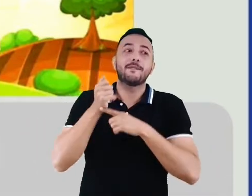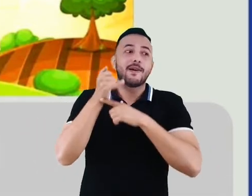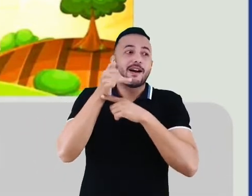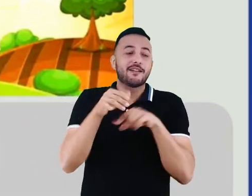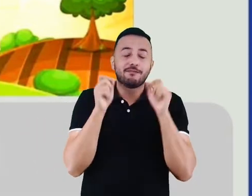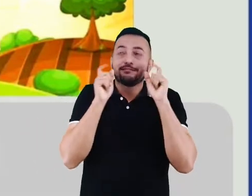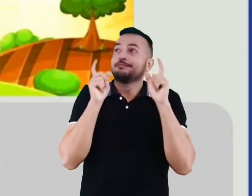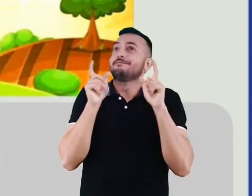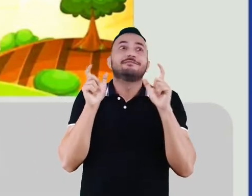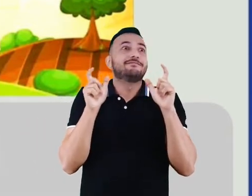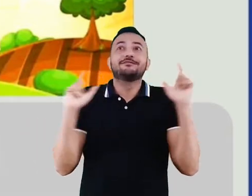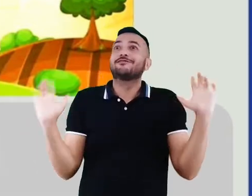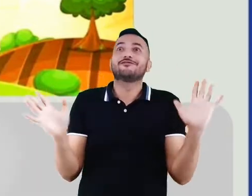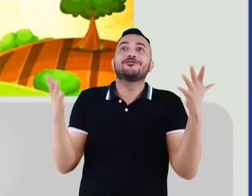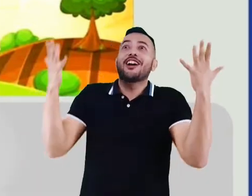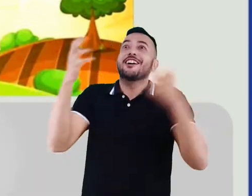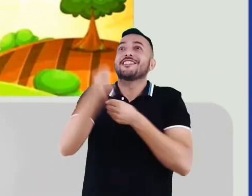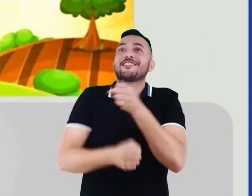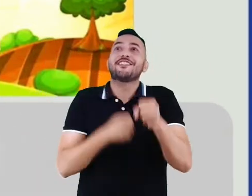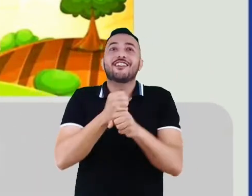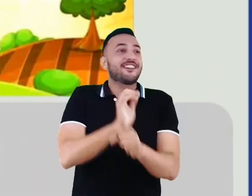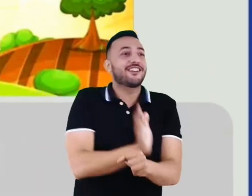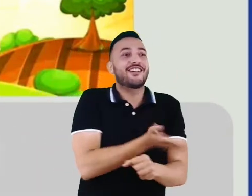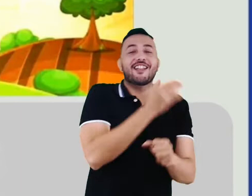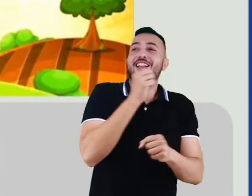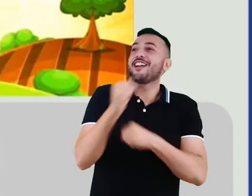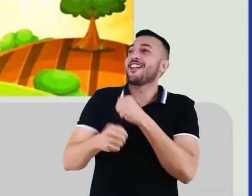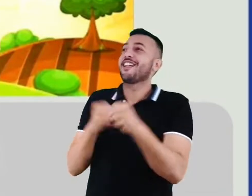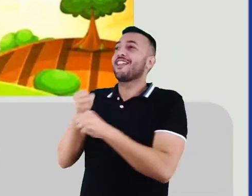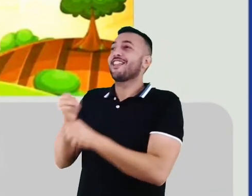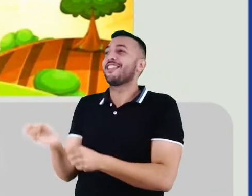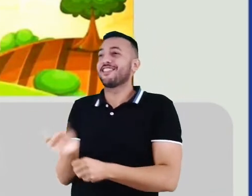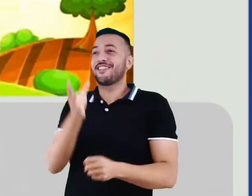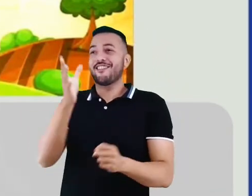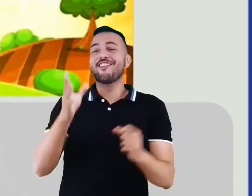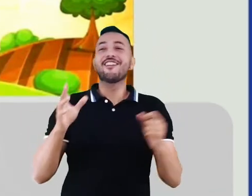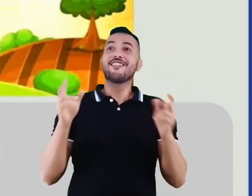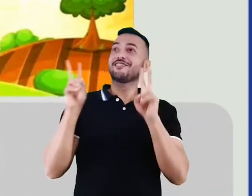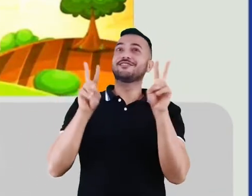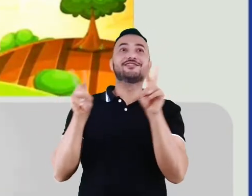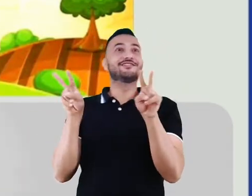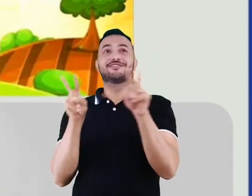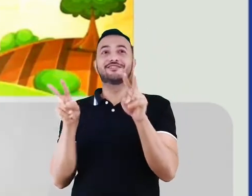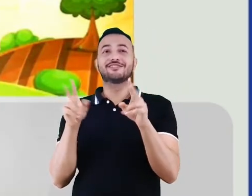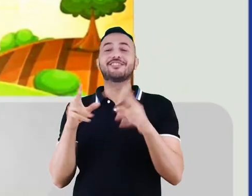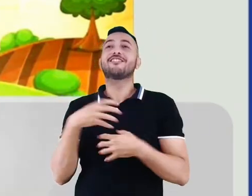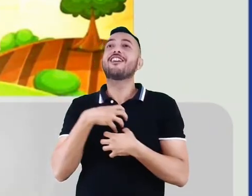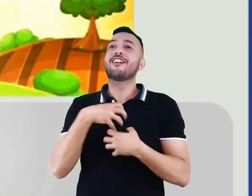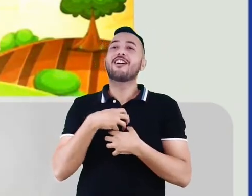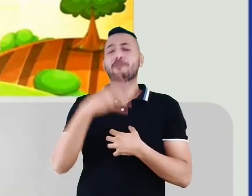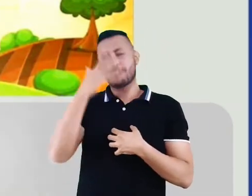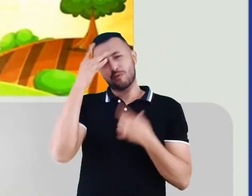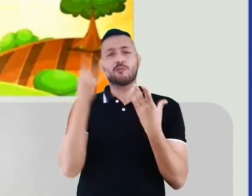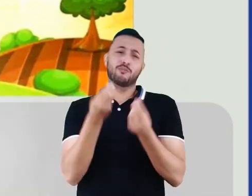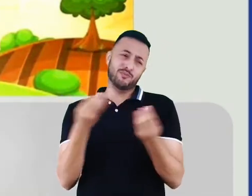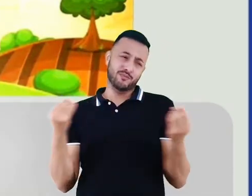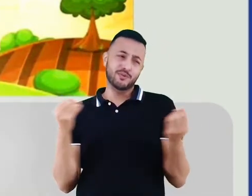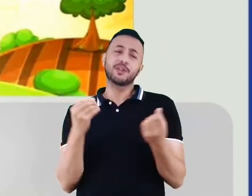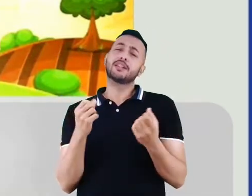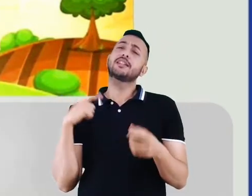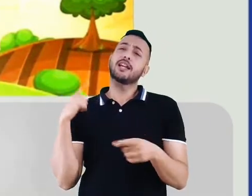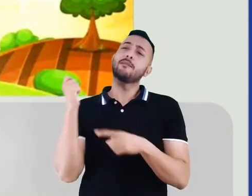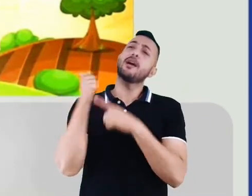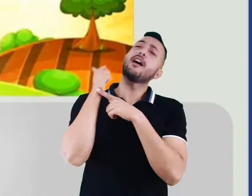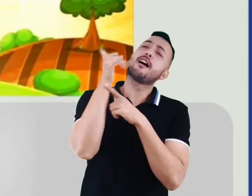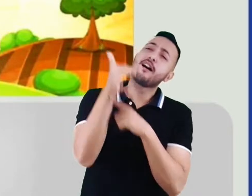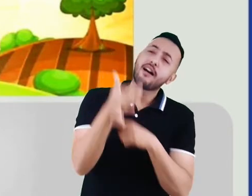toda comemorando um ano que foi embora e um novo ano que está nascendo. E aí muita gente que fica acordada até de